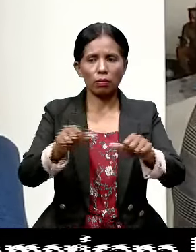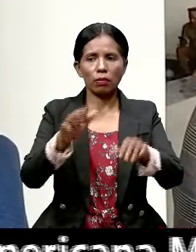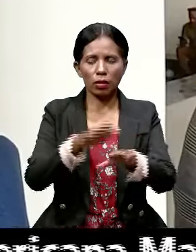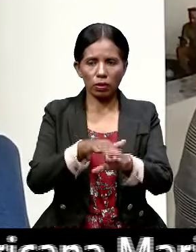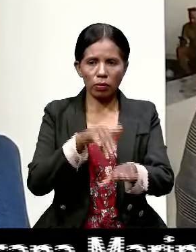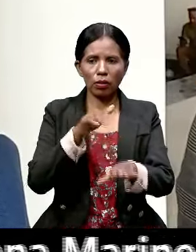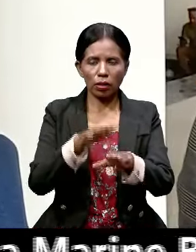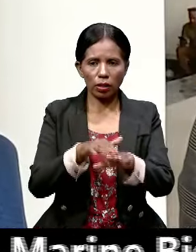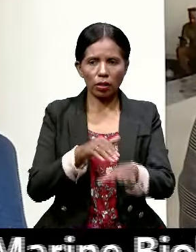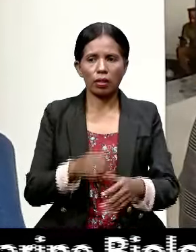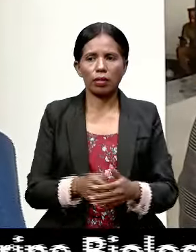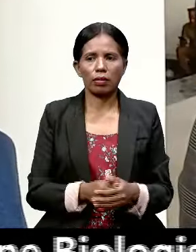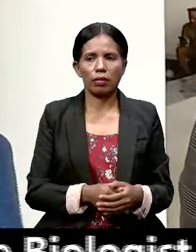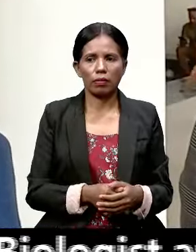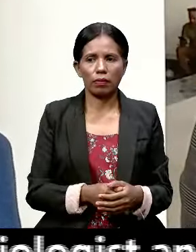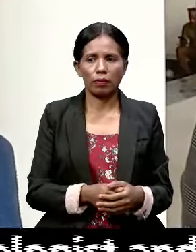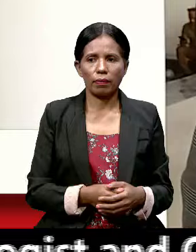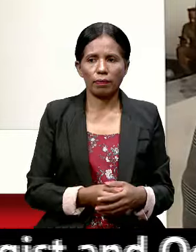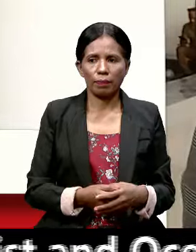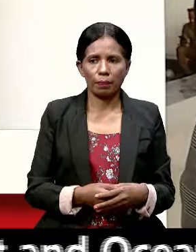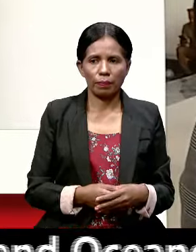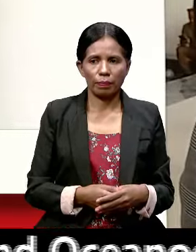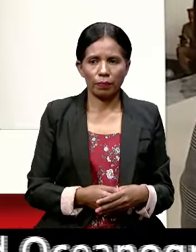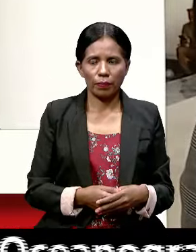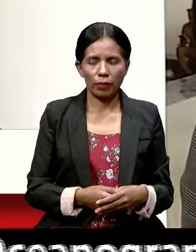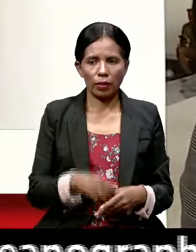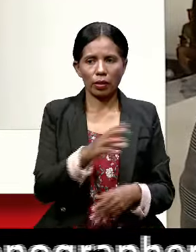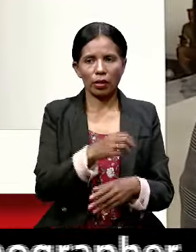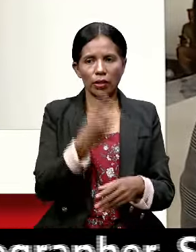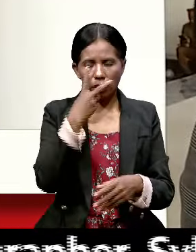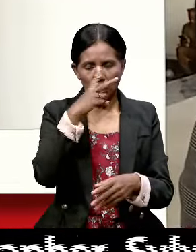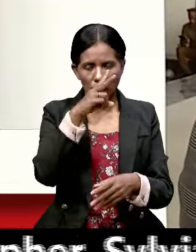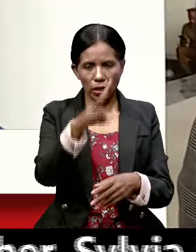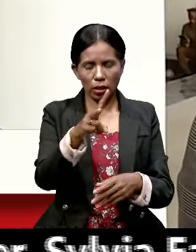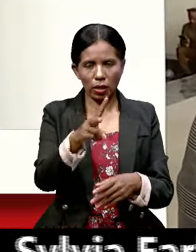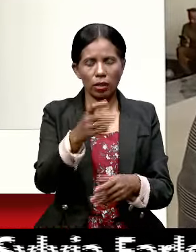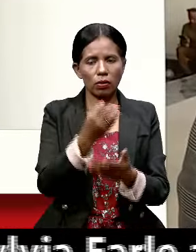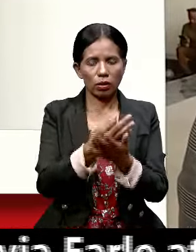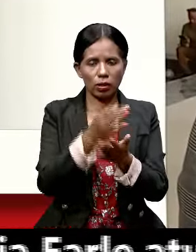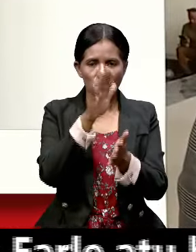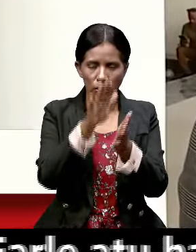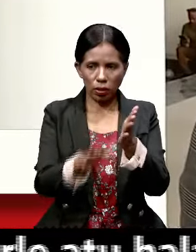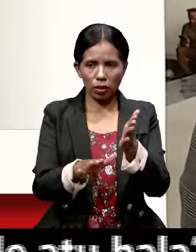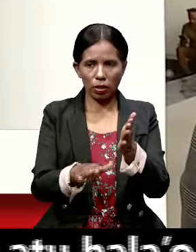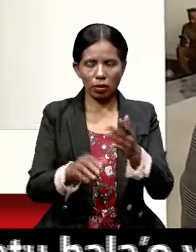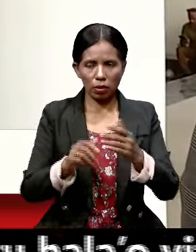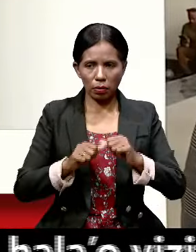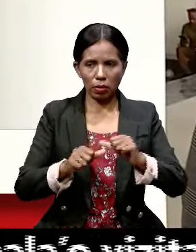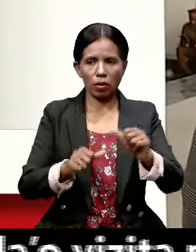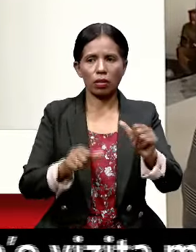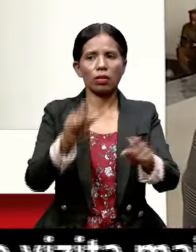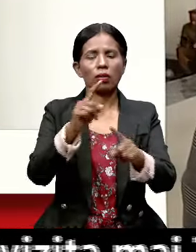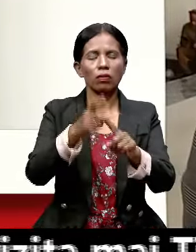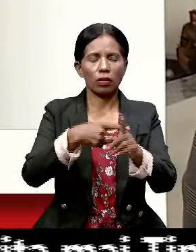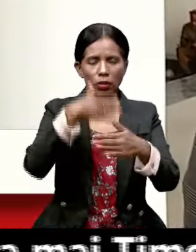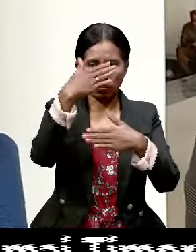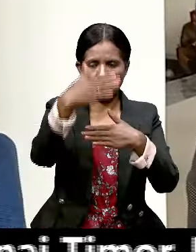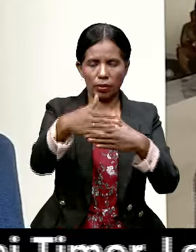a minha produção que teve zona. Mas nem se vê lá o ainda tanto na guerra que tem